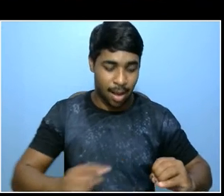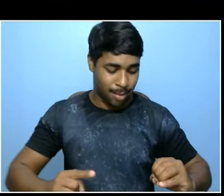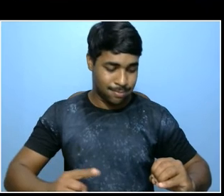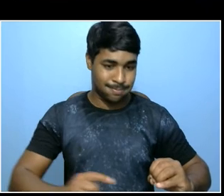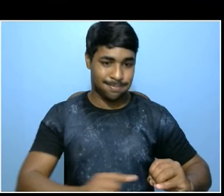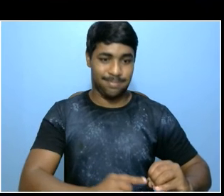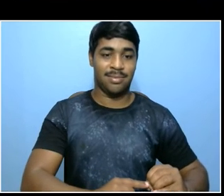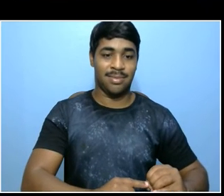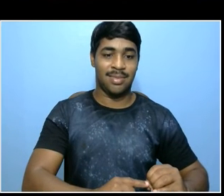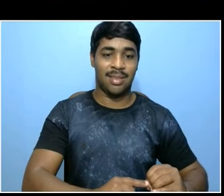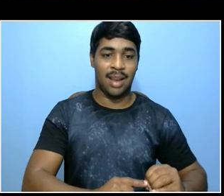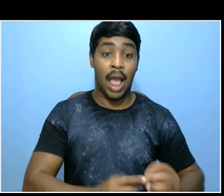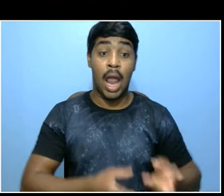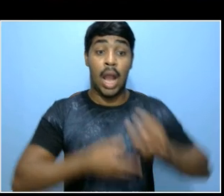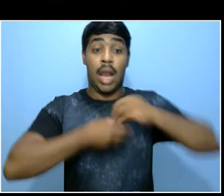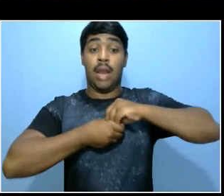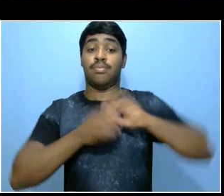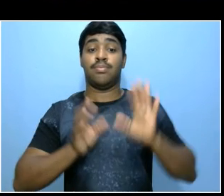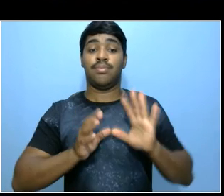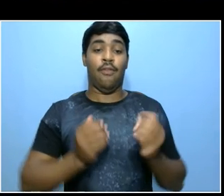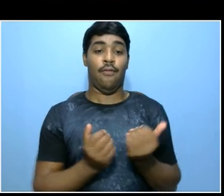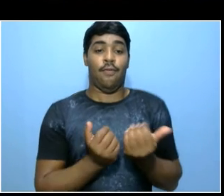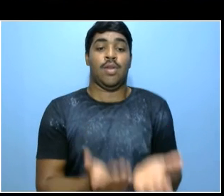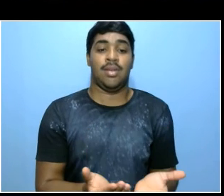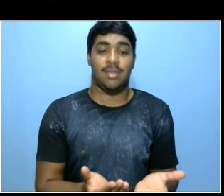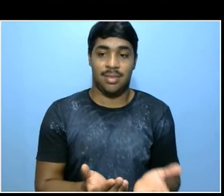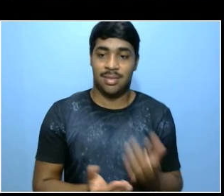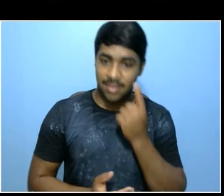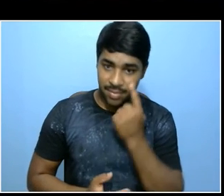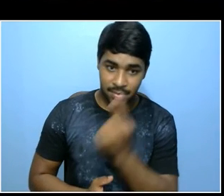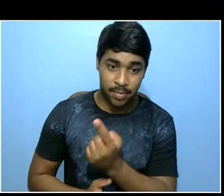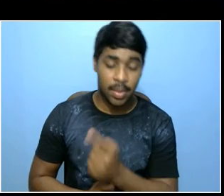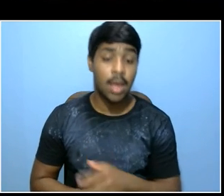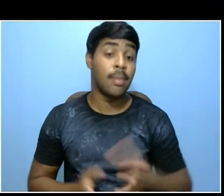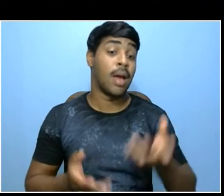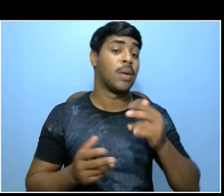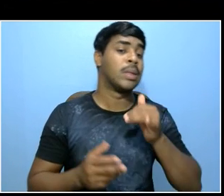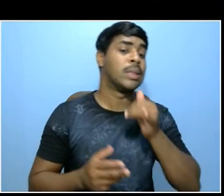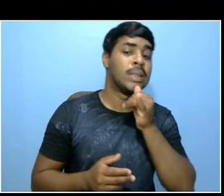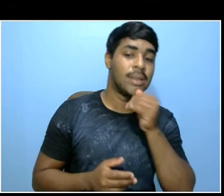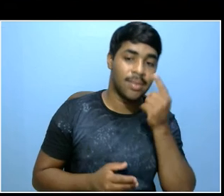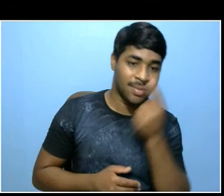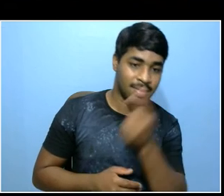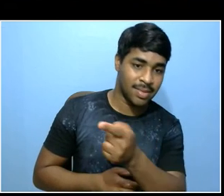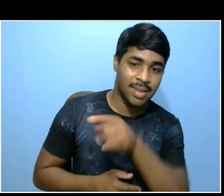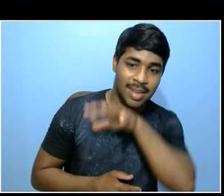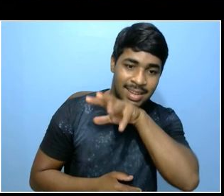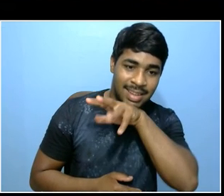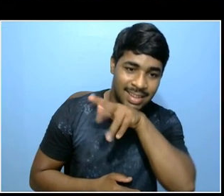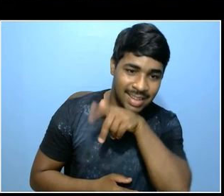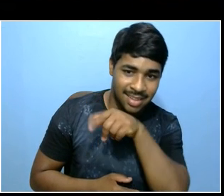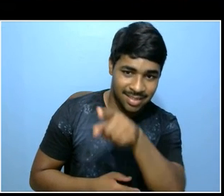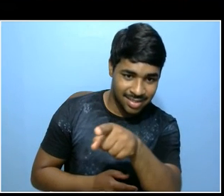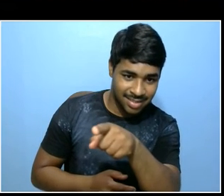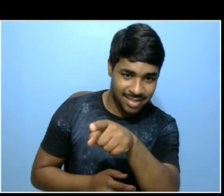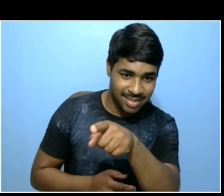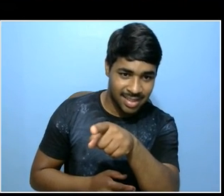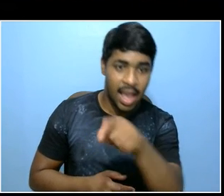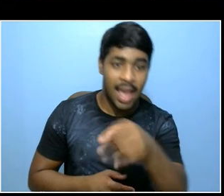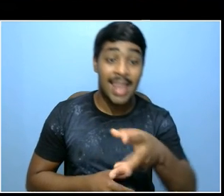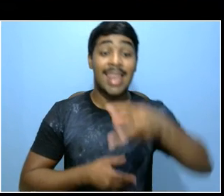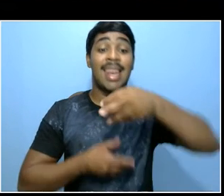animais. Já, por exemplo, o ser humano e outros animais, como esses aqui, por exemplo, o que vai ocorrer? A fecundação,